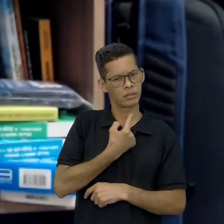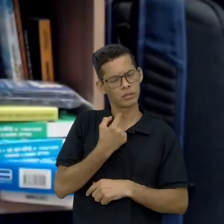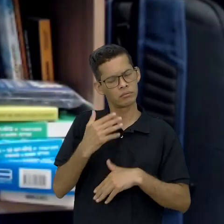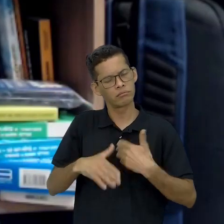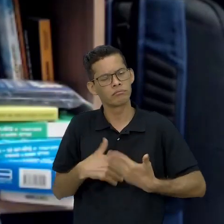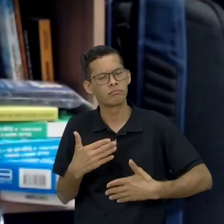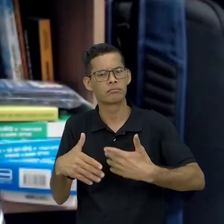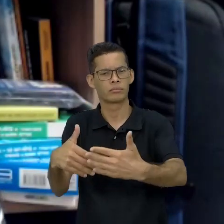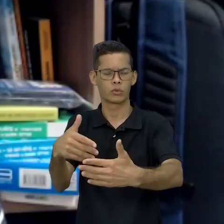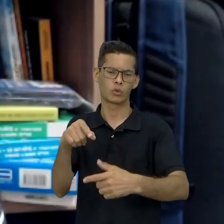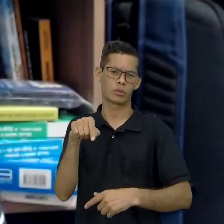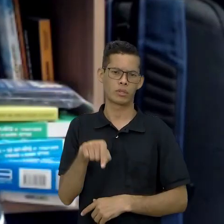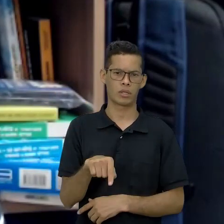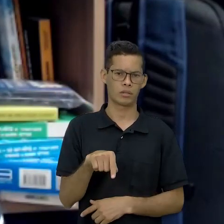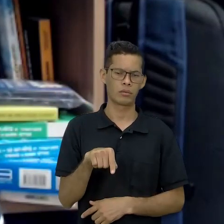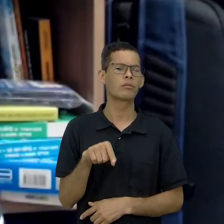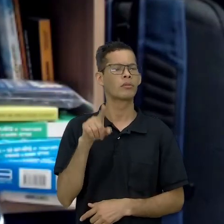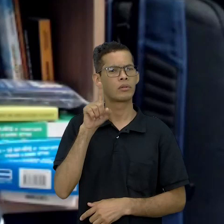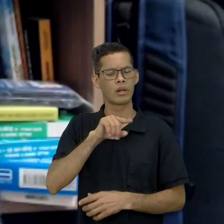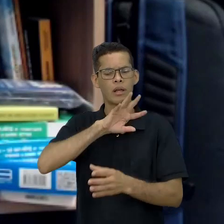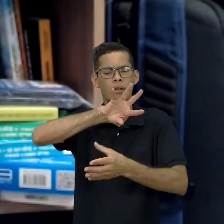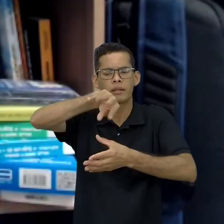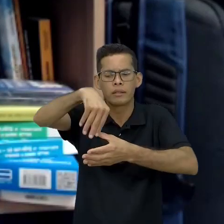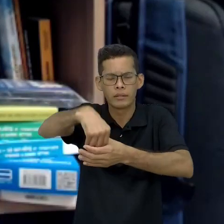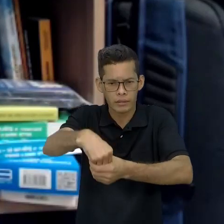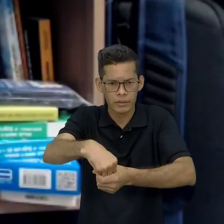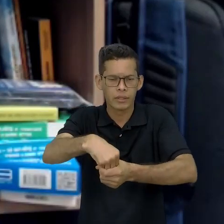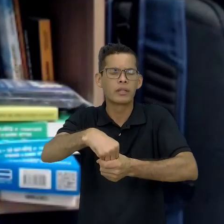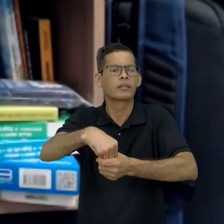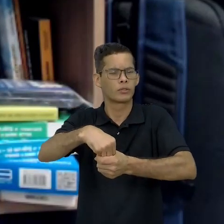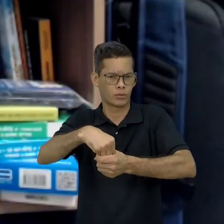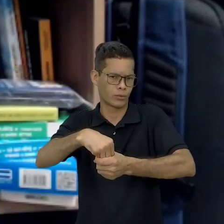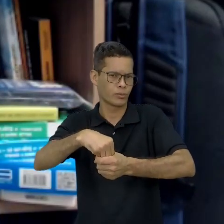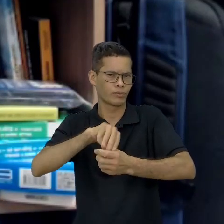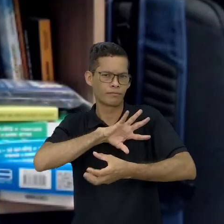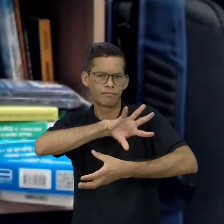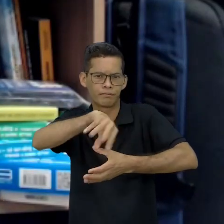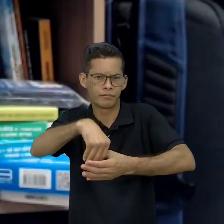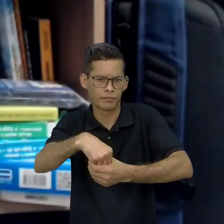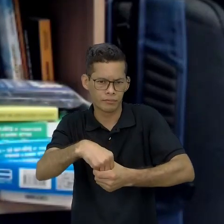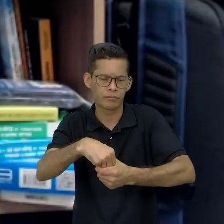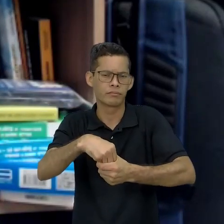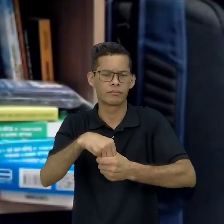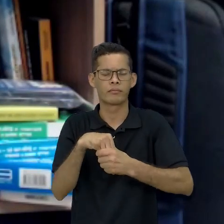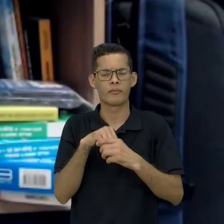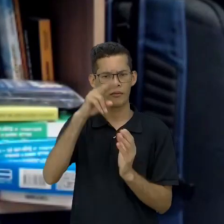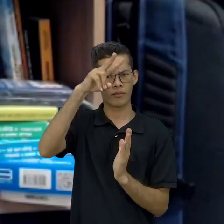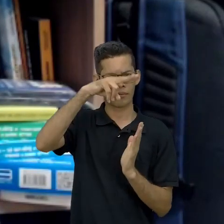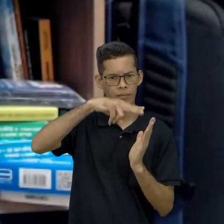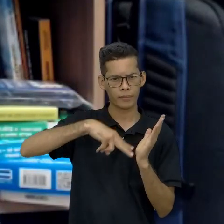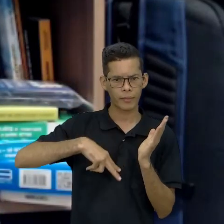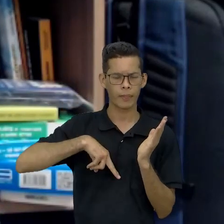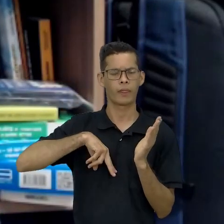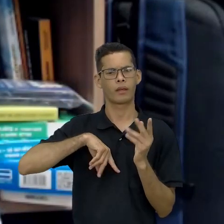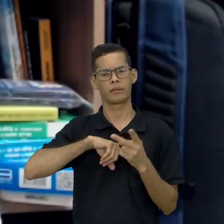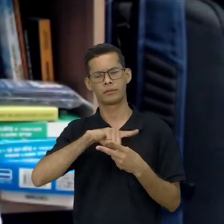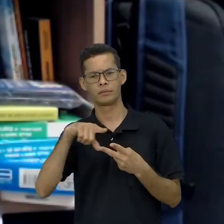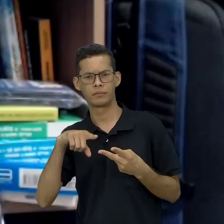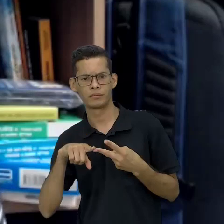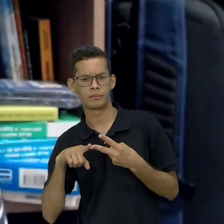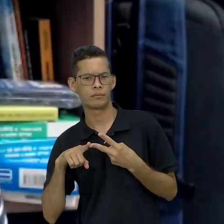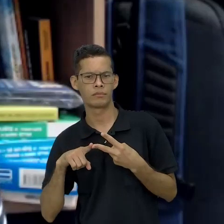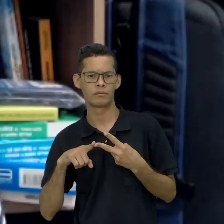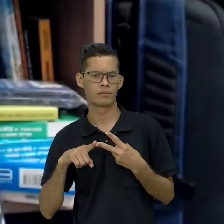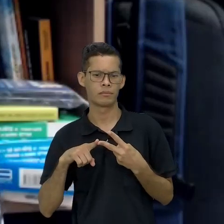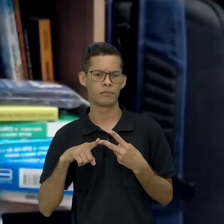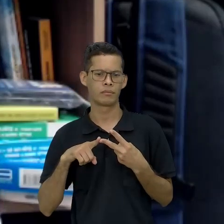esse processo que está intrinsecamente ligado, né, ao processo de leitura e ao processo aí